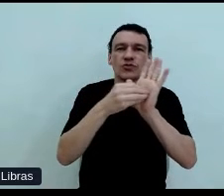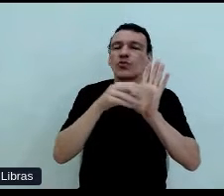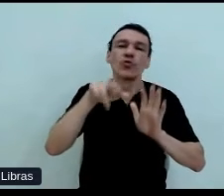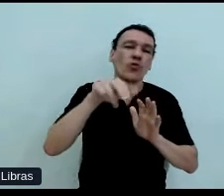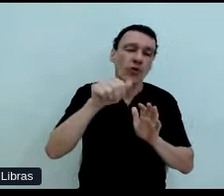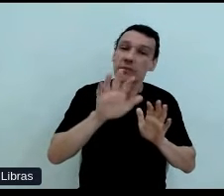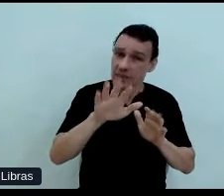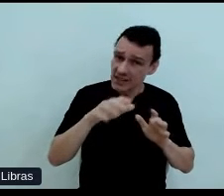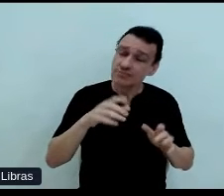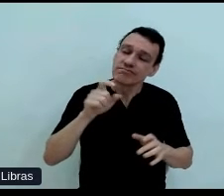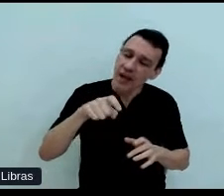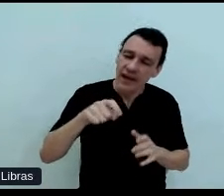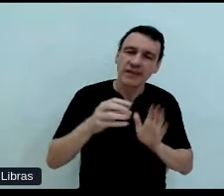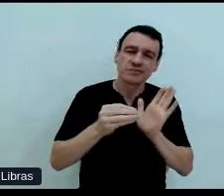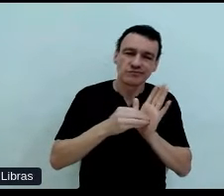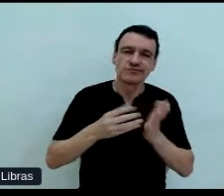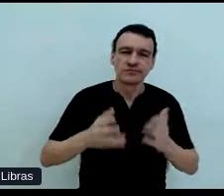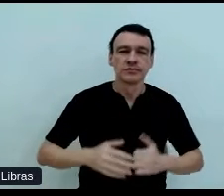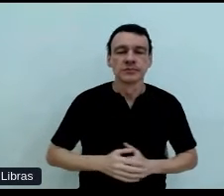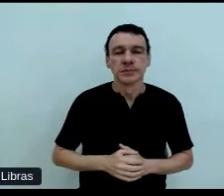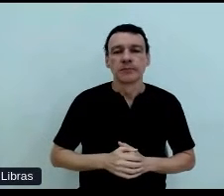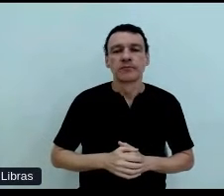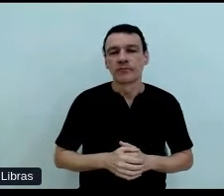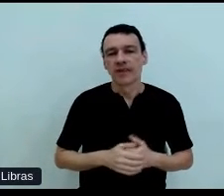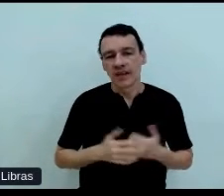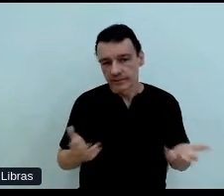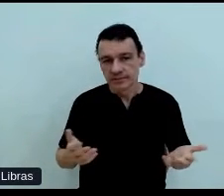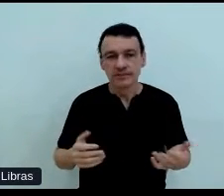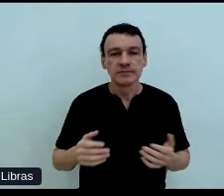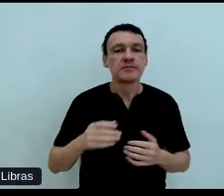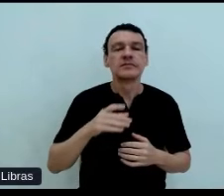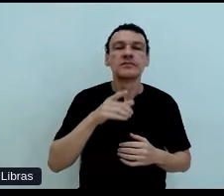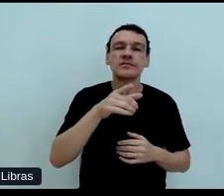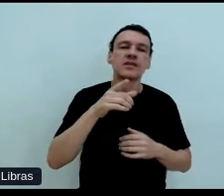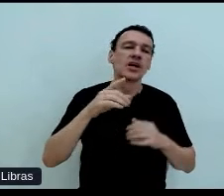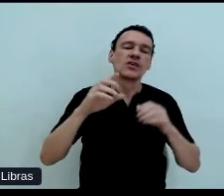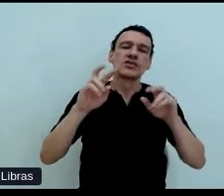E, portanto, quando a gente fala que na questão de